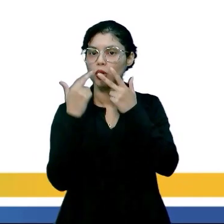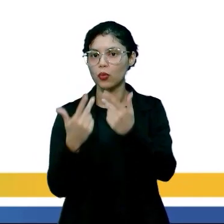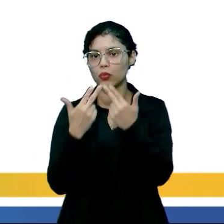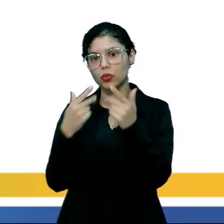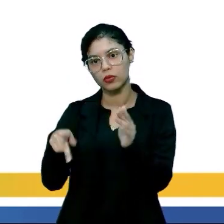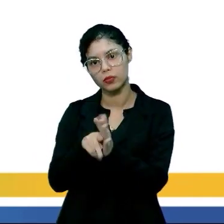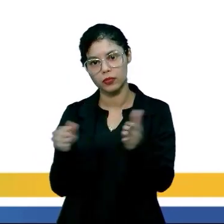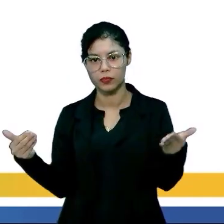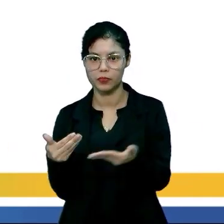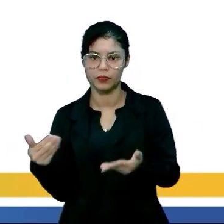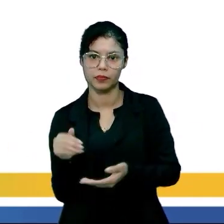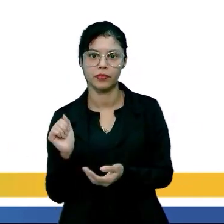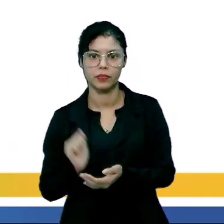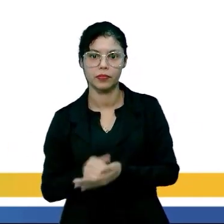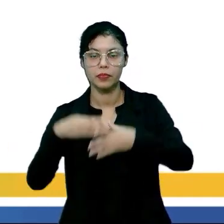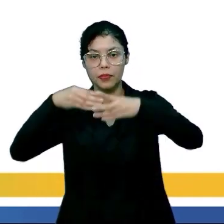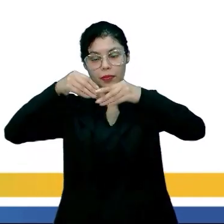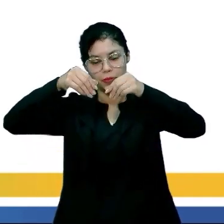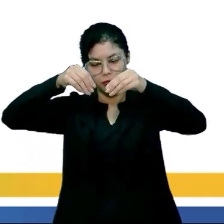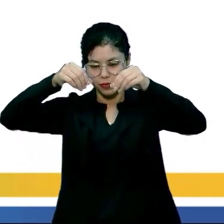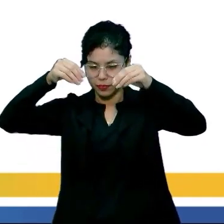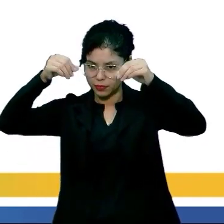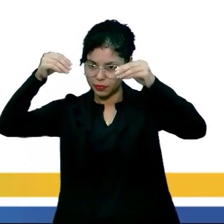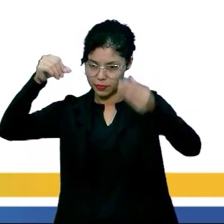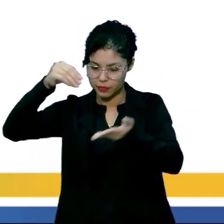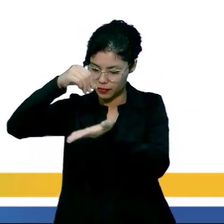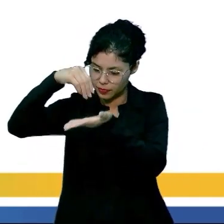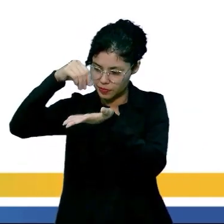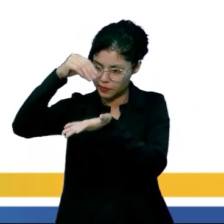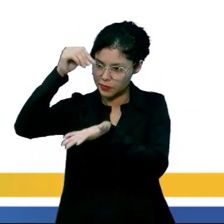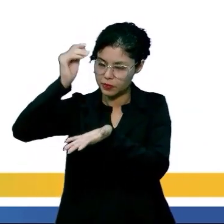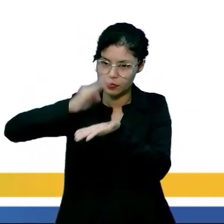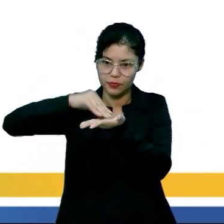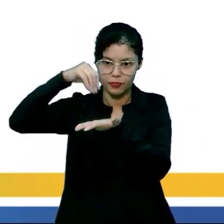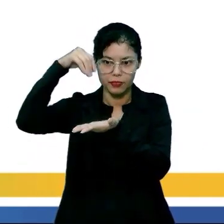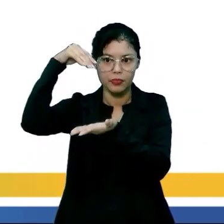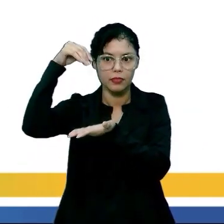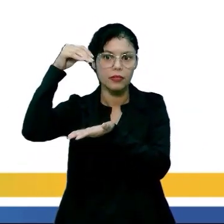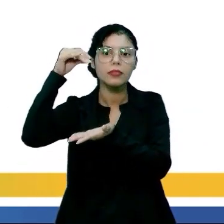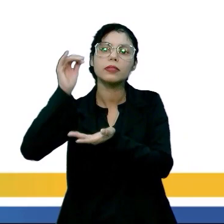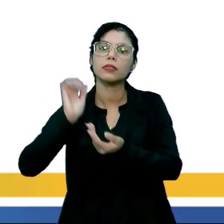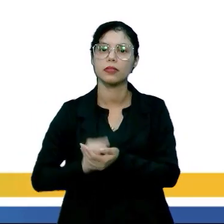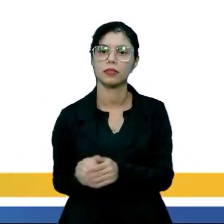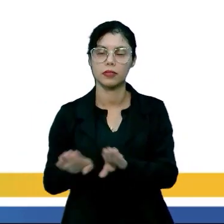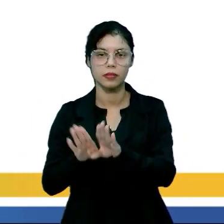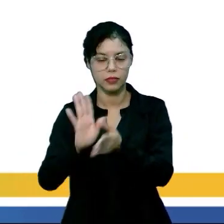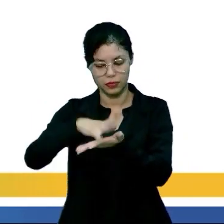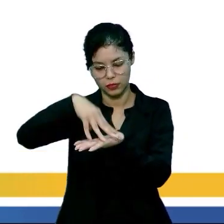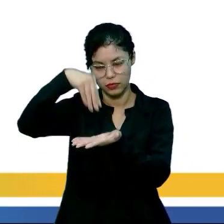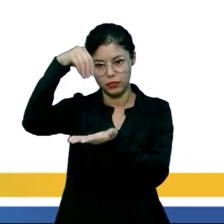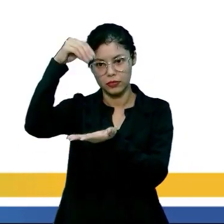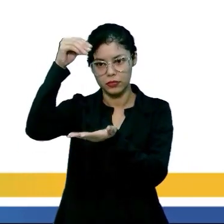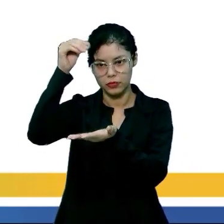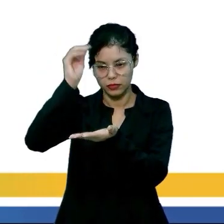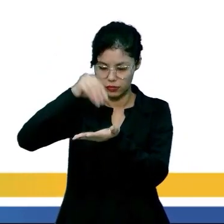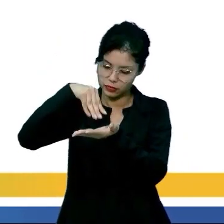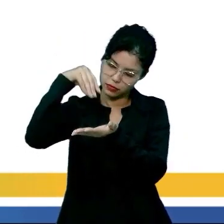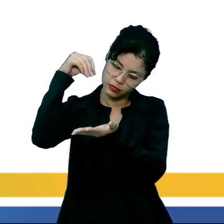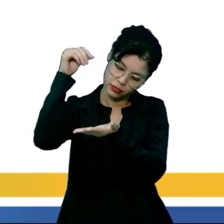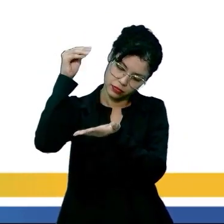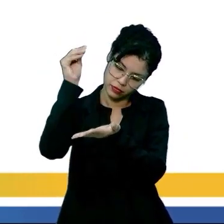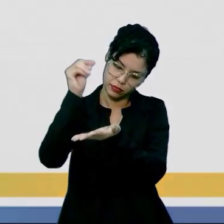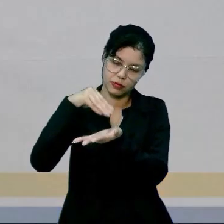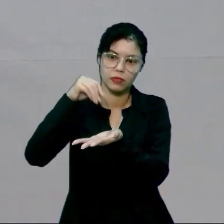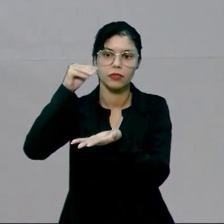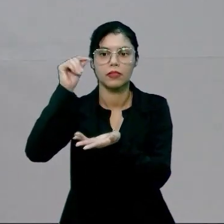novidade evolutiva é o quê? Sementes, tá? É aqui que começa a surgir sementes. É uma novidade aí,